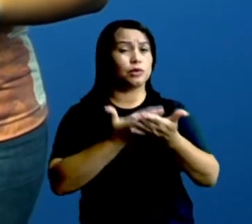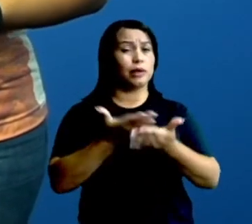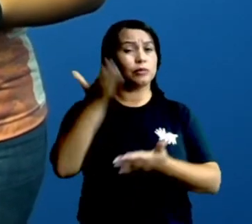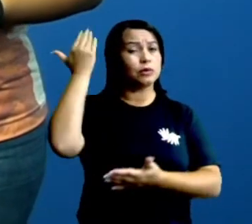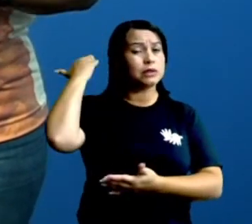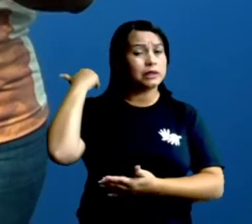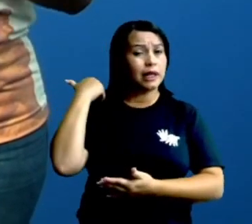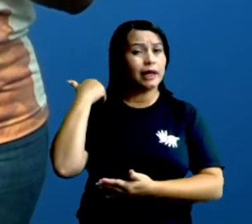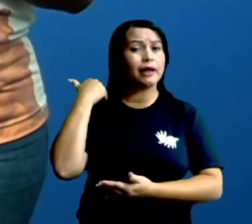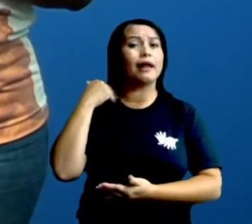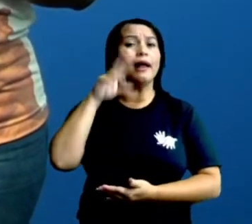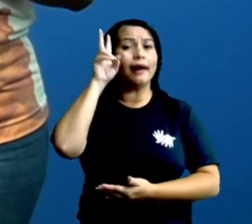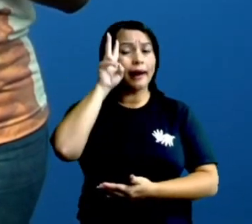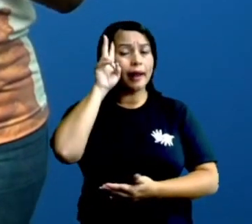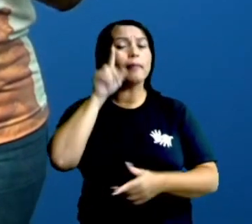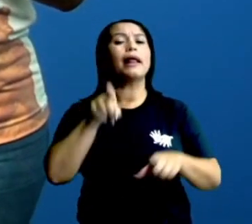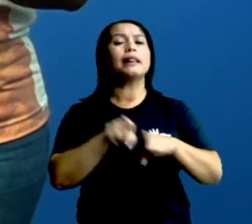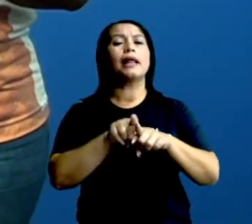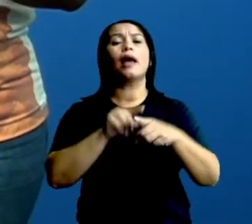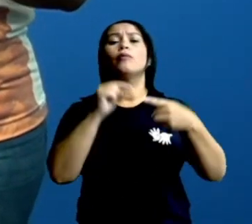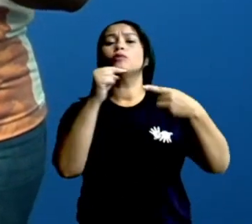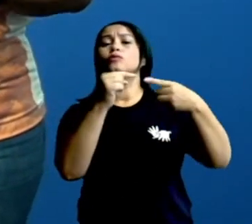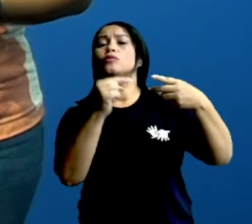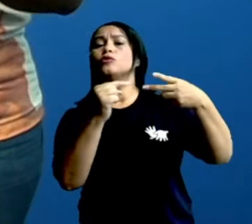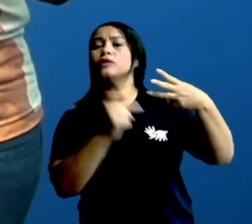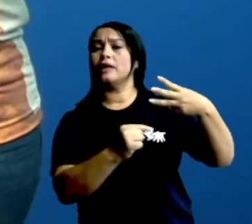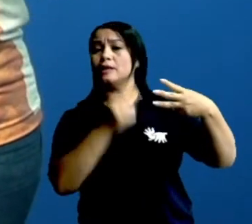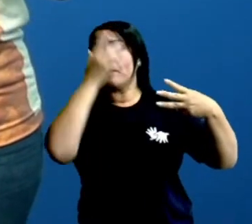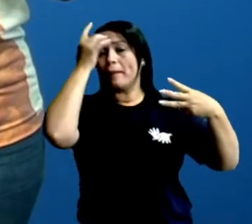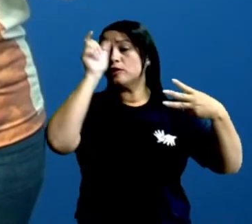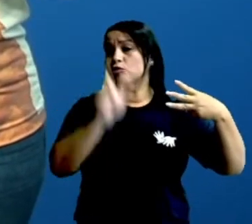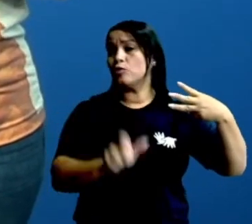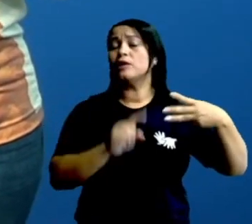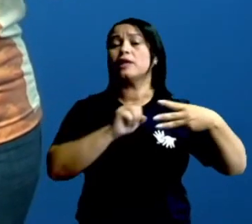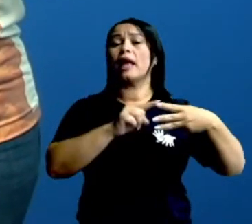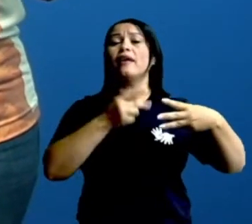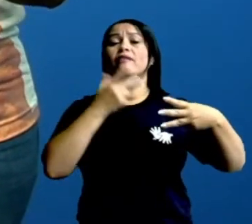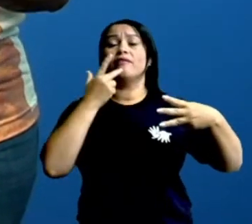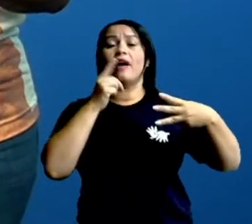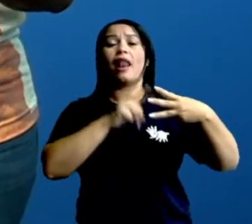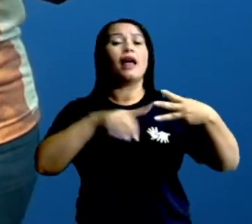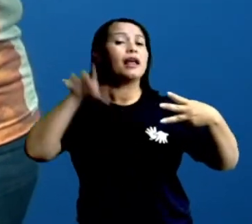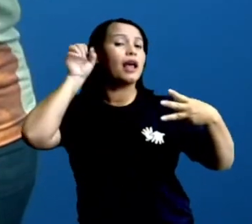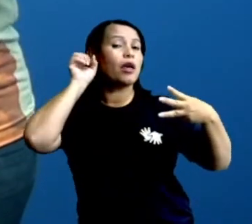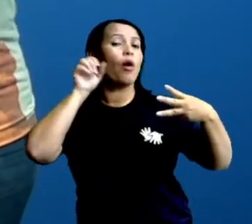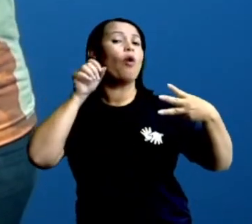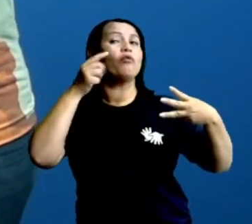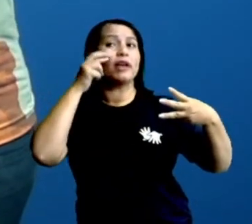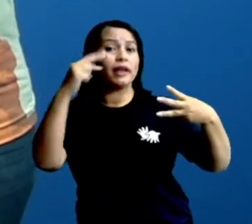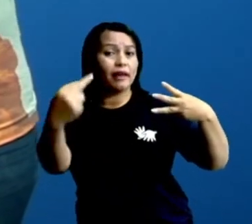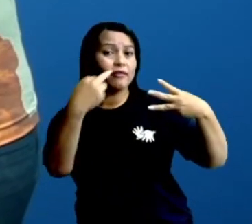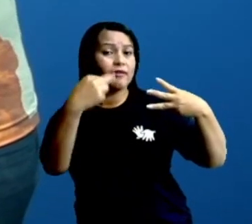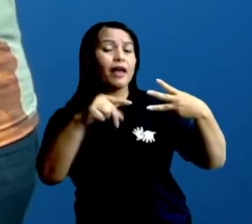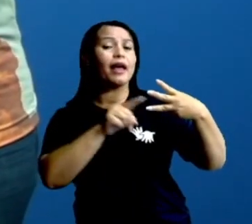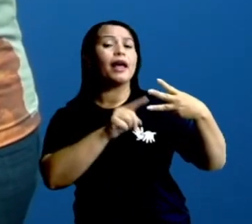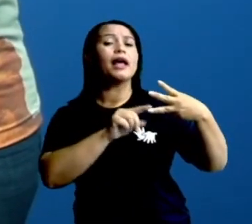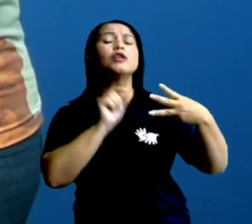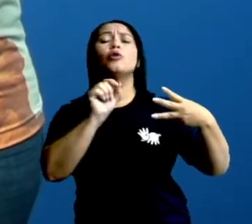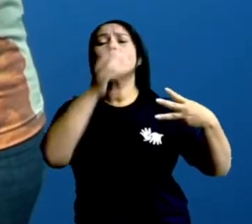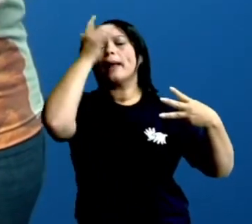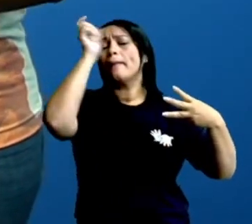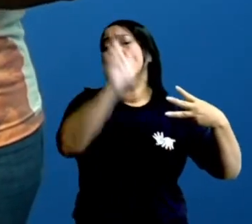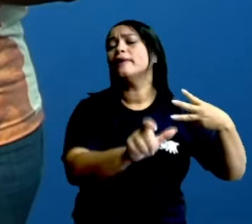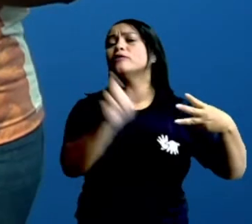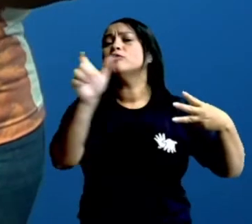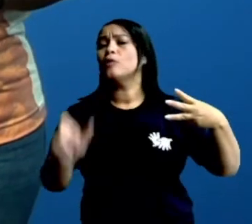no comecinho? A gente tem as 3 pessoas do discurso. Quem fala, quem ouve e sobre o que ou sobre quem